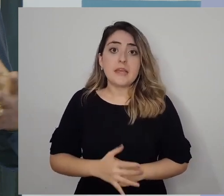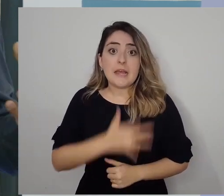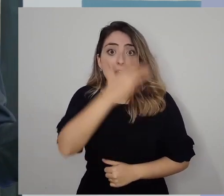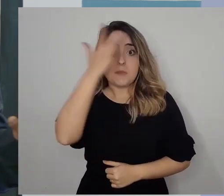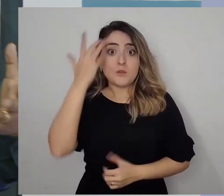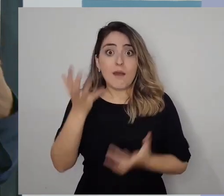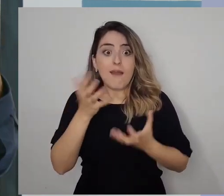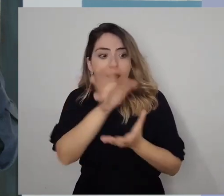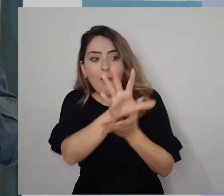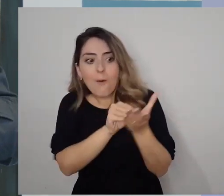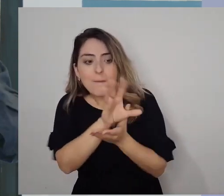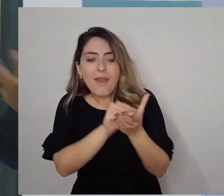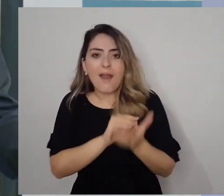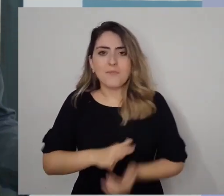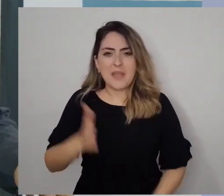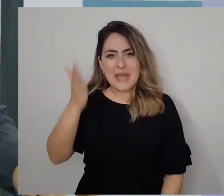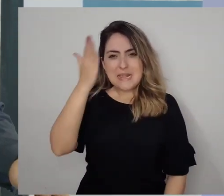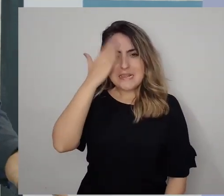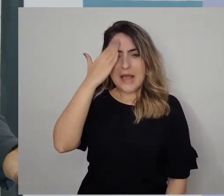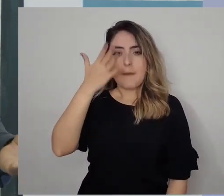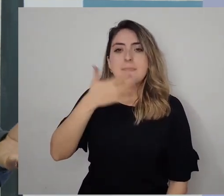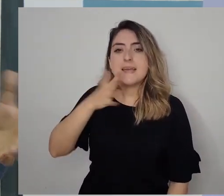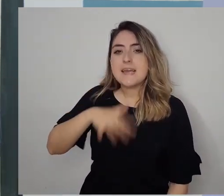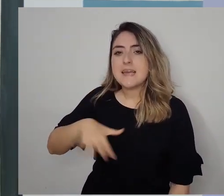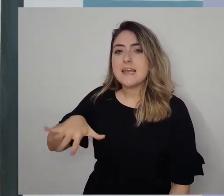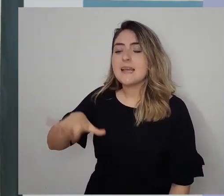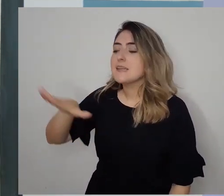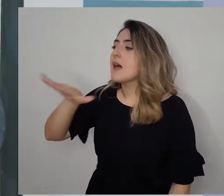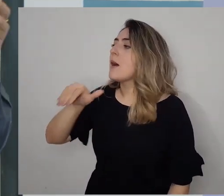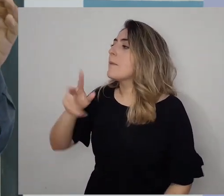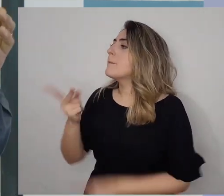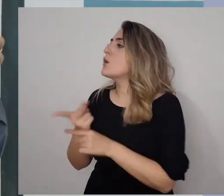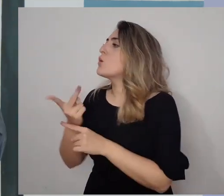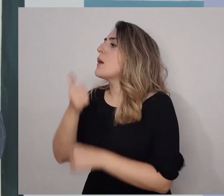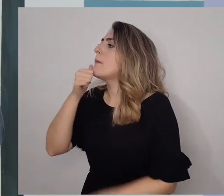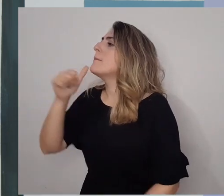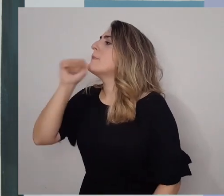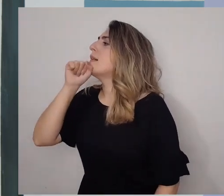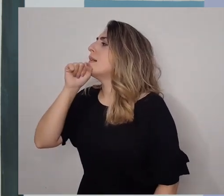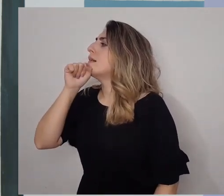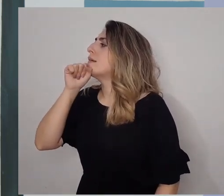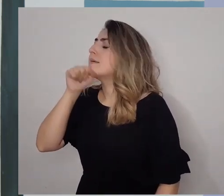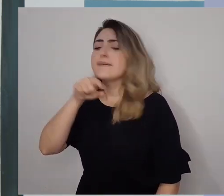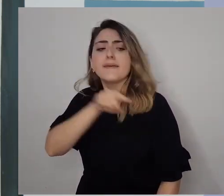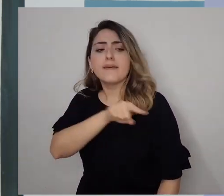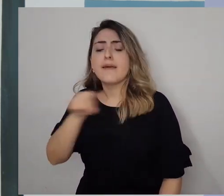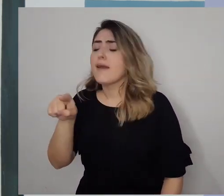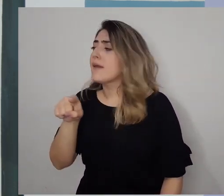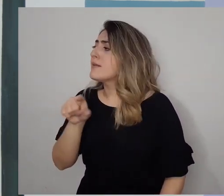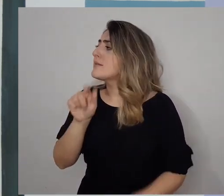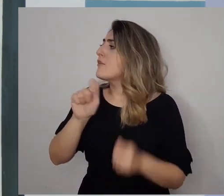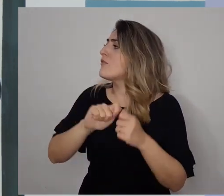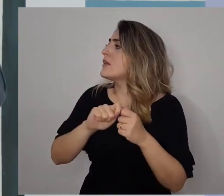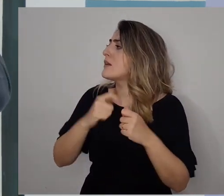fala assim, mas mãe, todo mundo está fazendo isso. Pois é, esse é o curso do mundo.